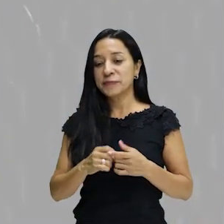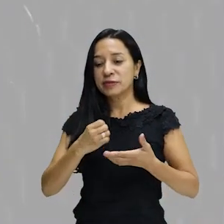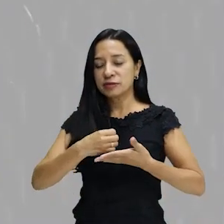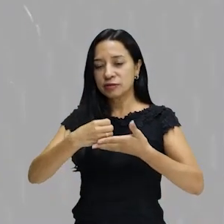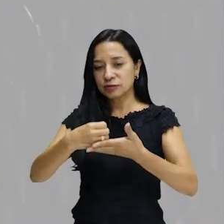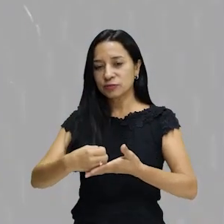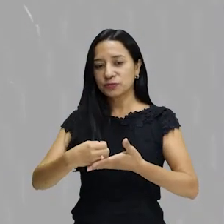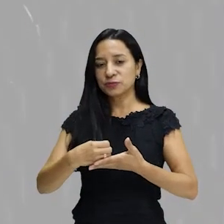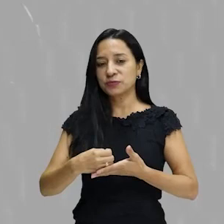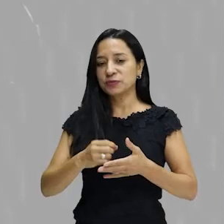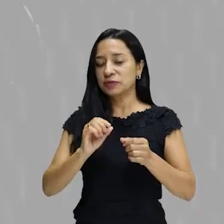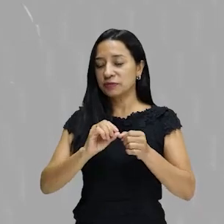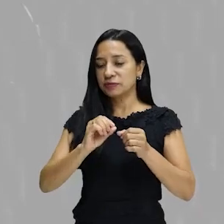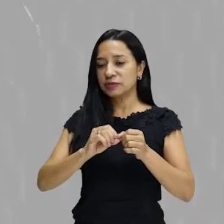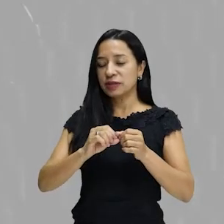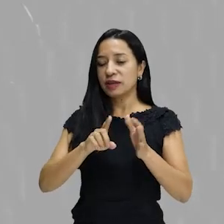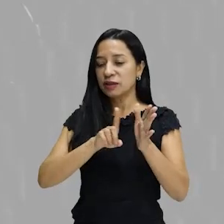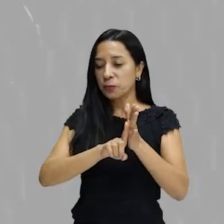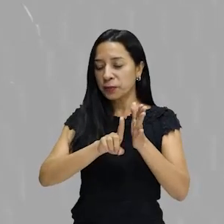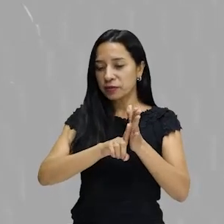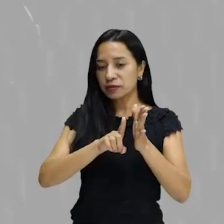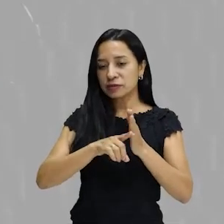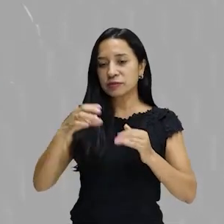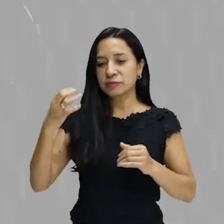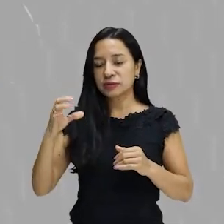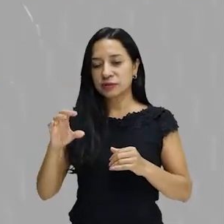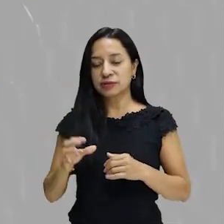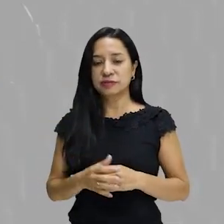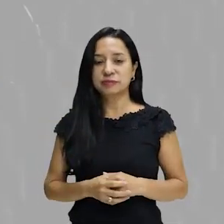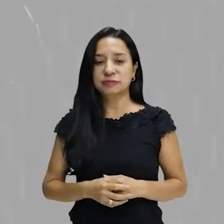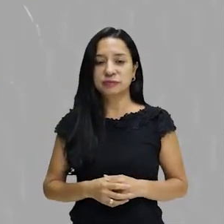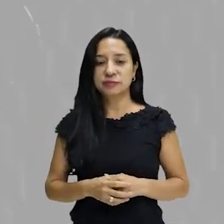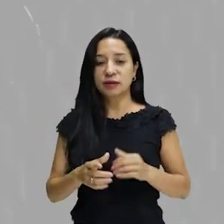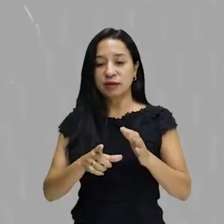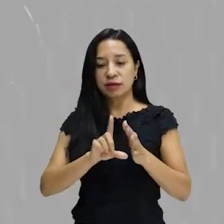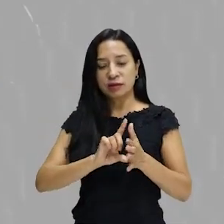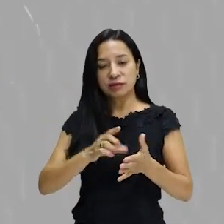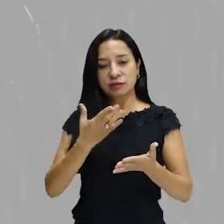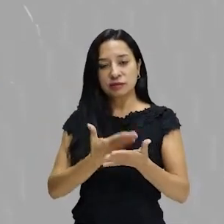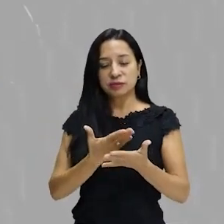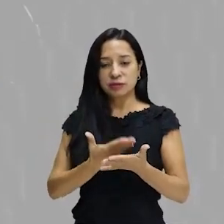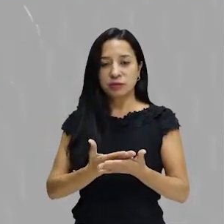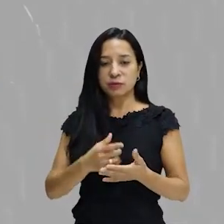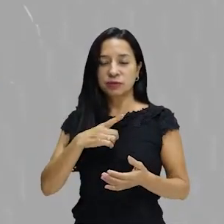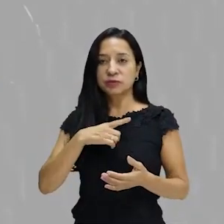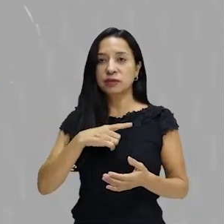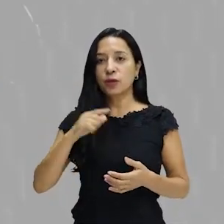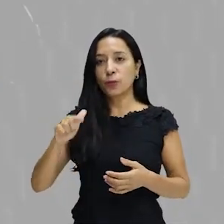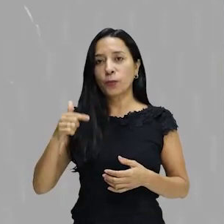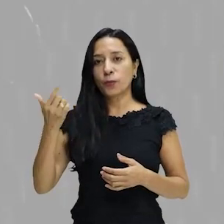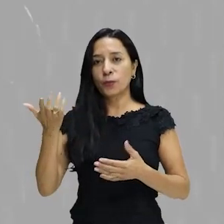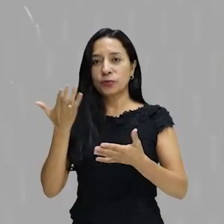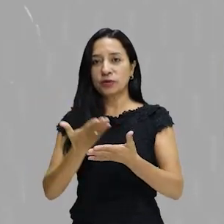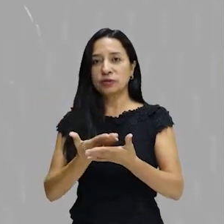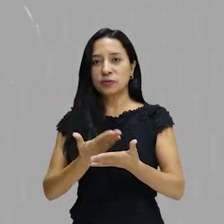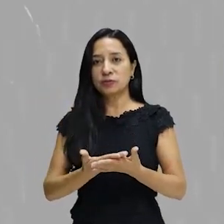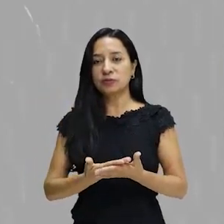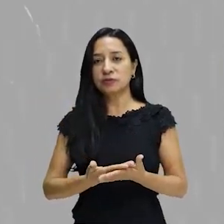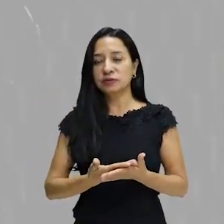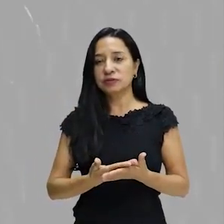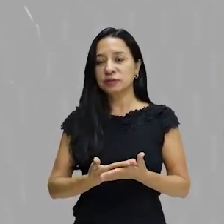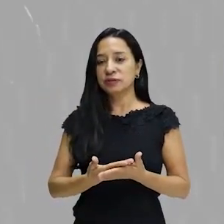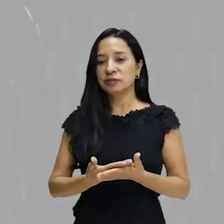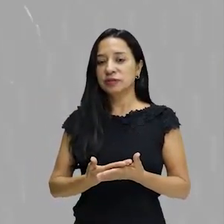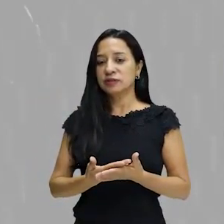ciência. Né? Tem muita coisa, ok? Mas antes dessa aula, existem outras aulas que